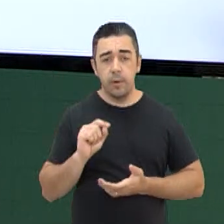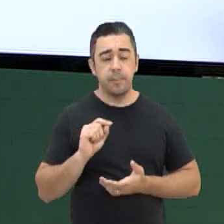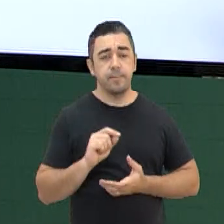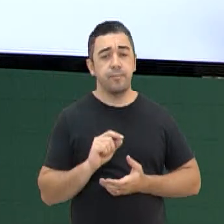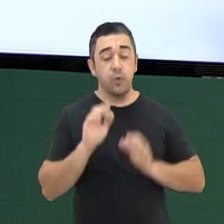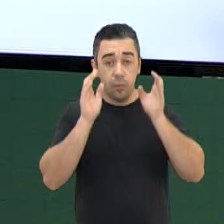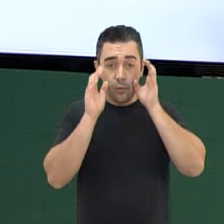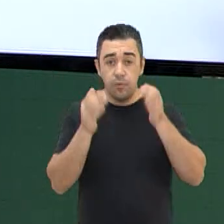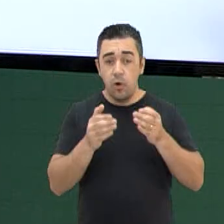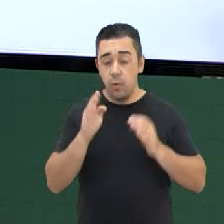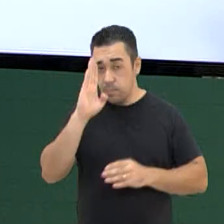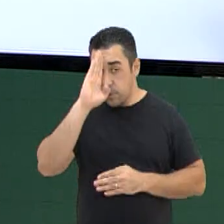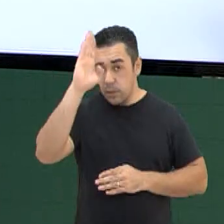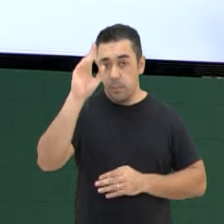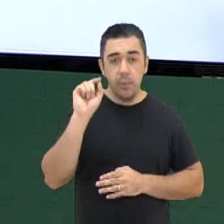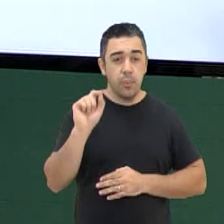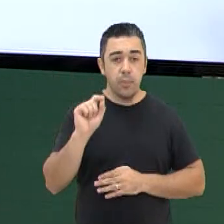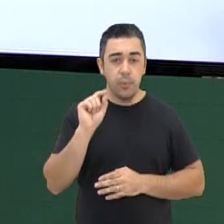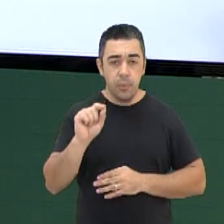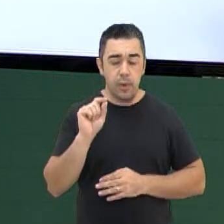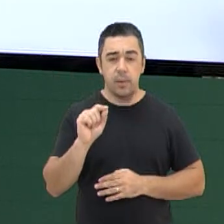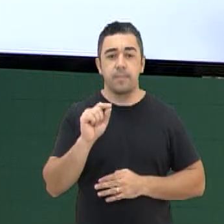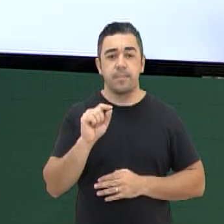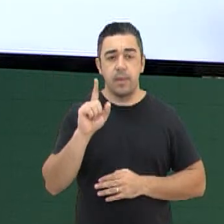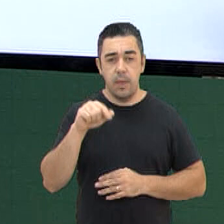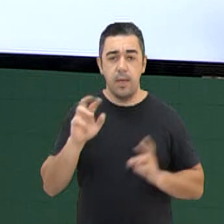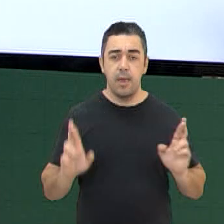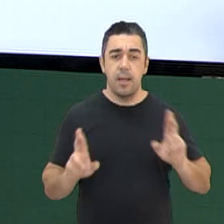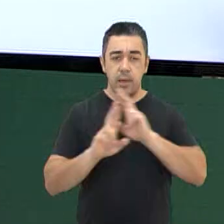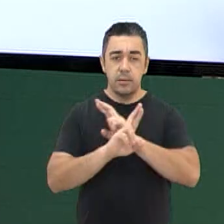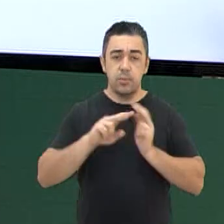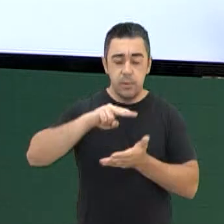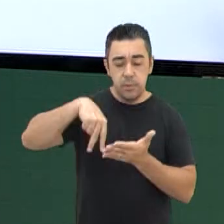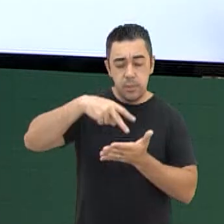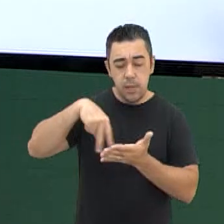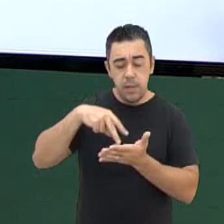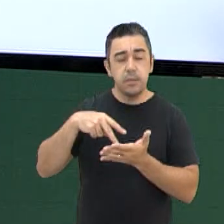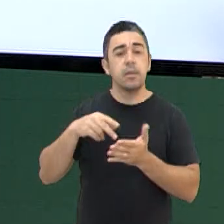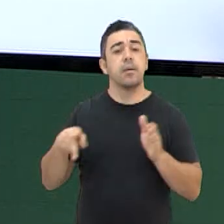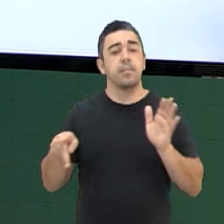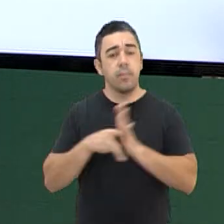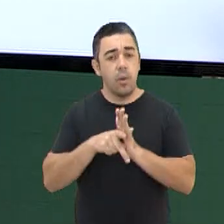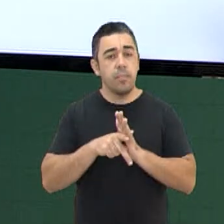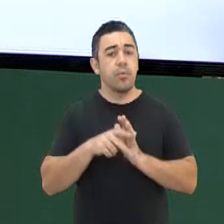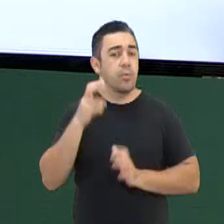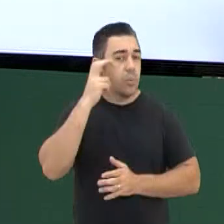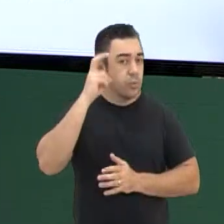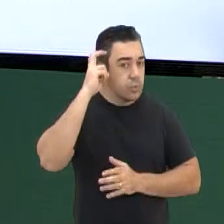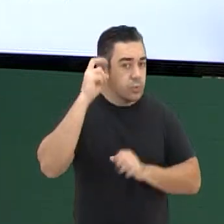o foco principal nessa questão era a relação entre a dança e a indústria cultural.